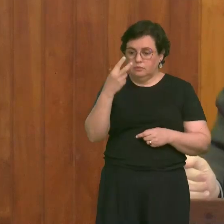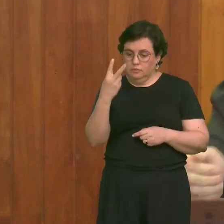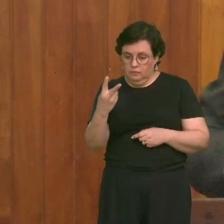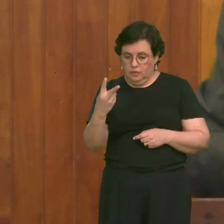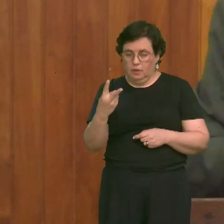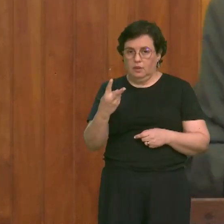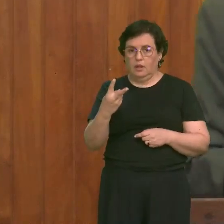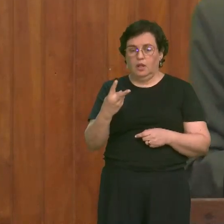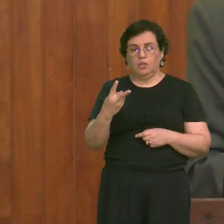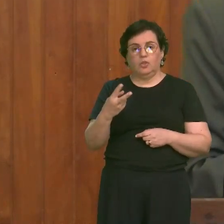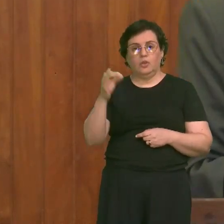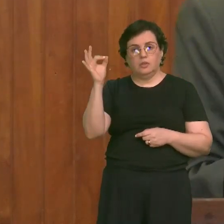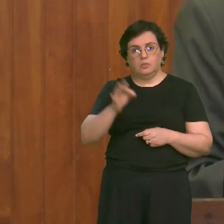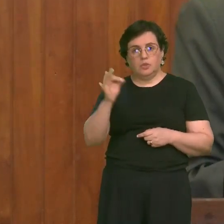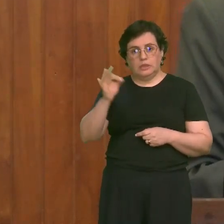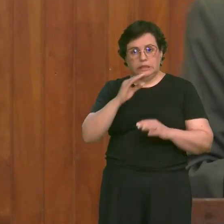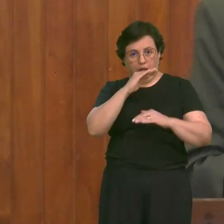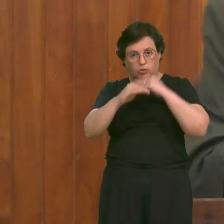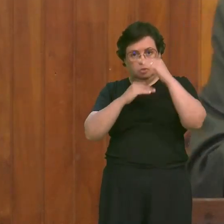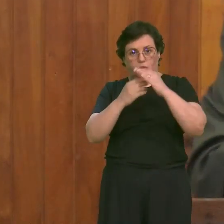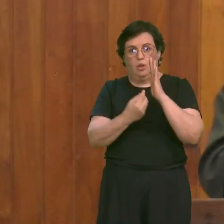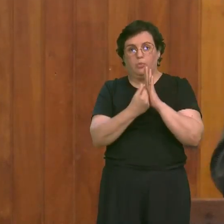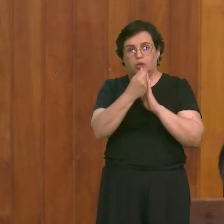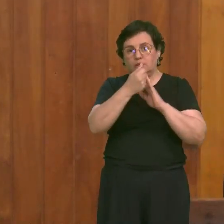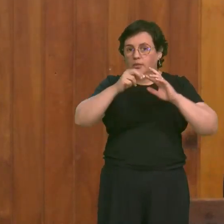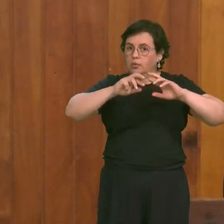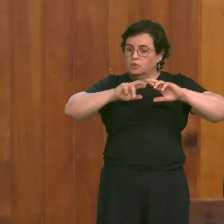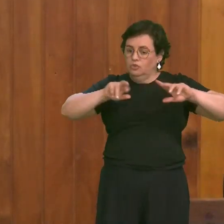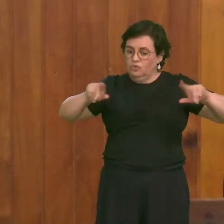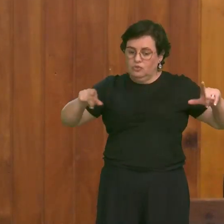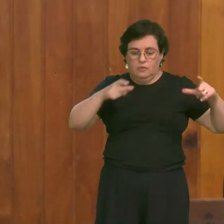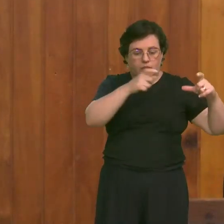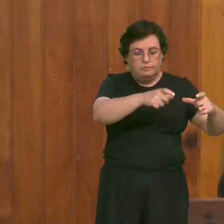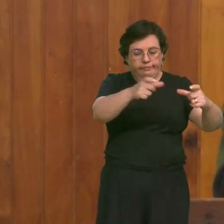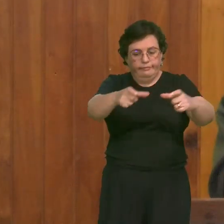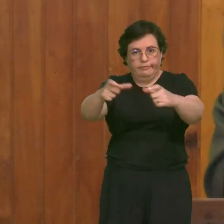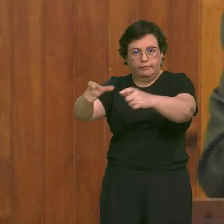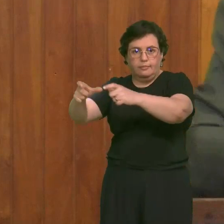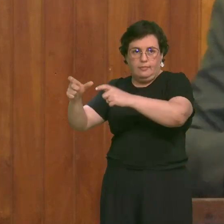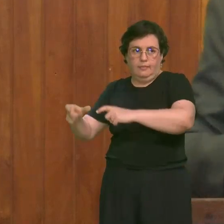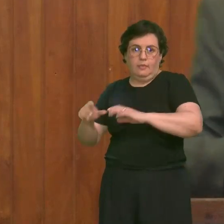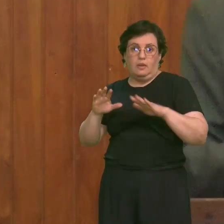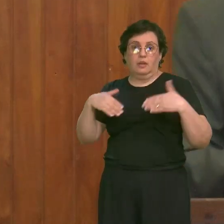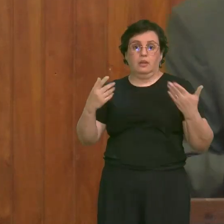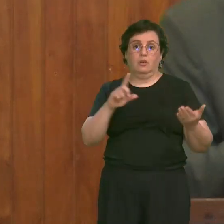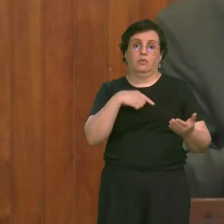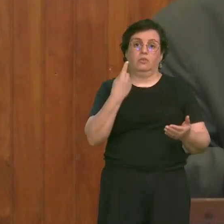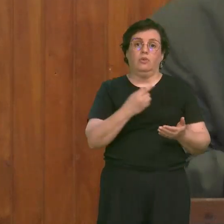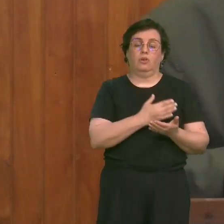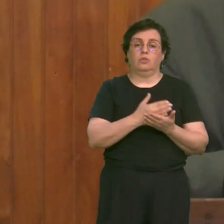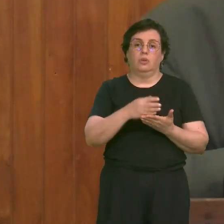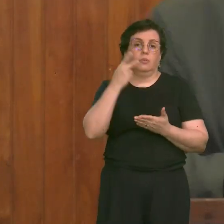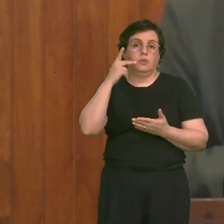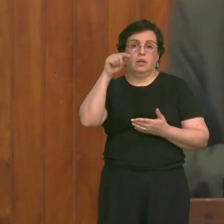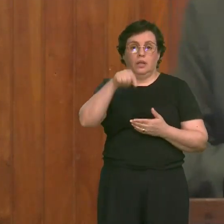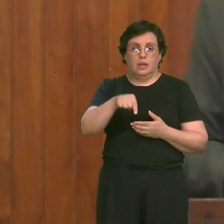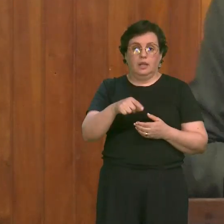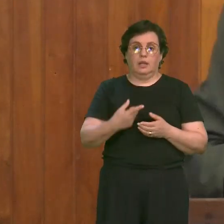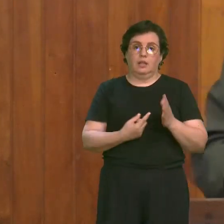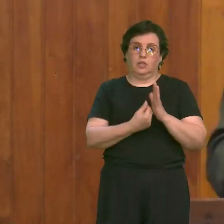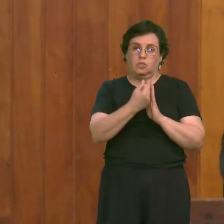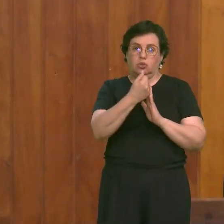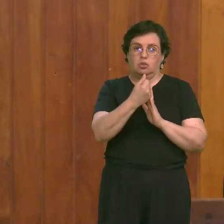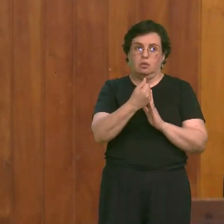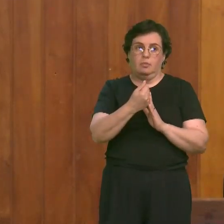para essa finalidade sobre o orçamento do trem da fumares E aí então nós começamos para esse orçamento